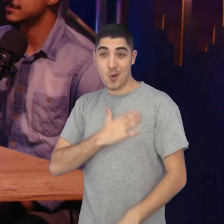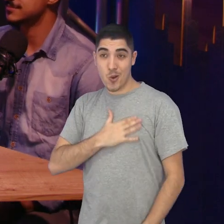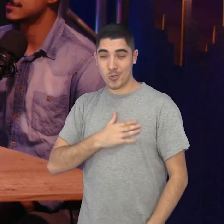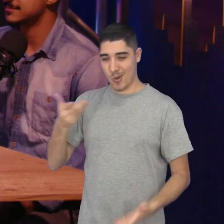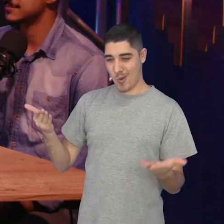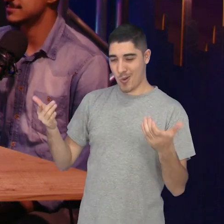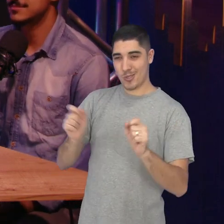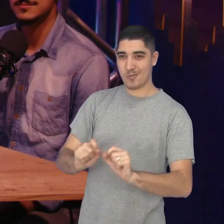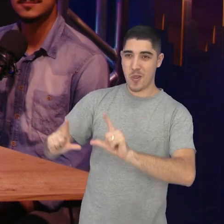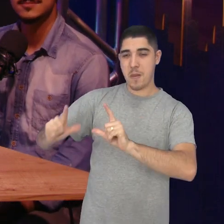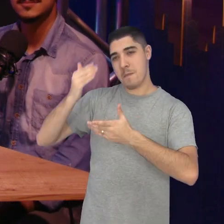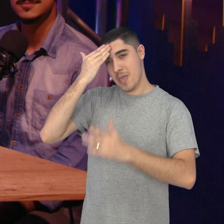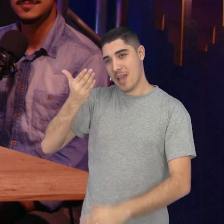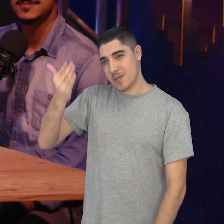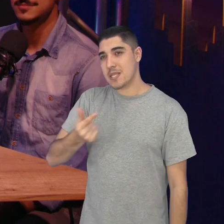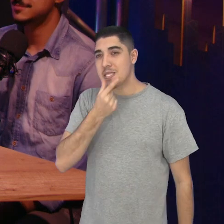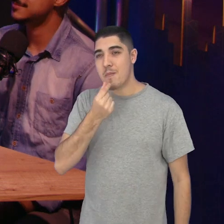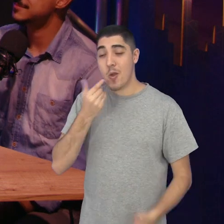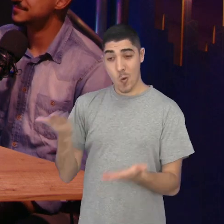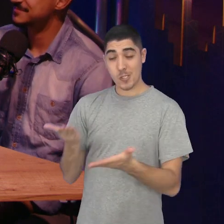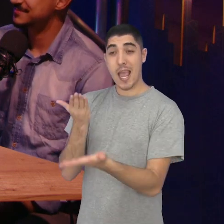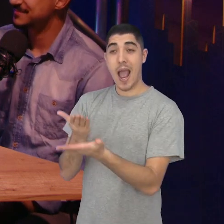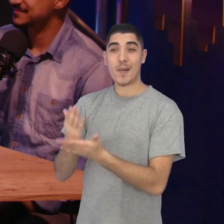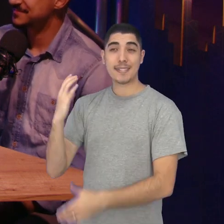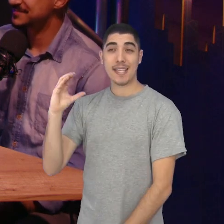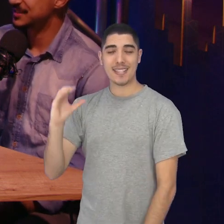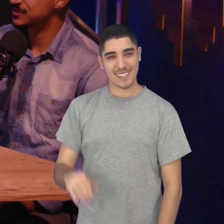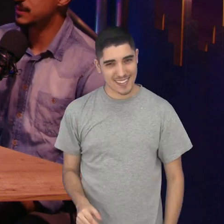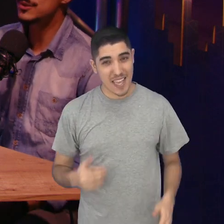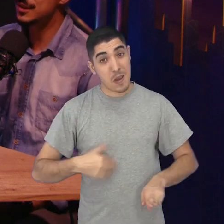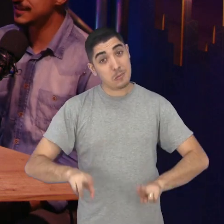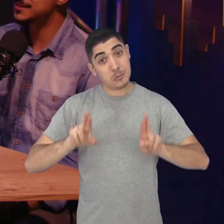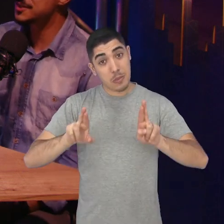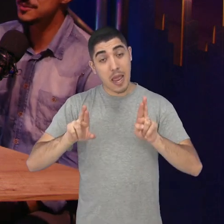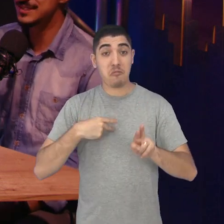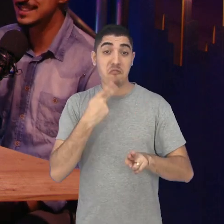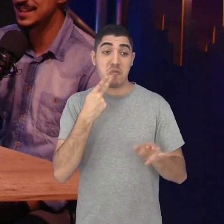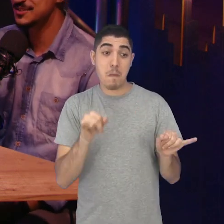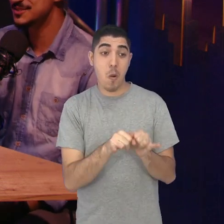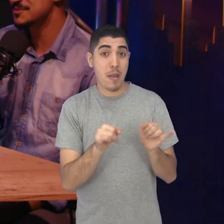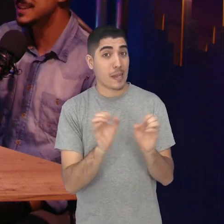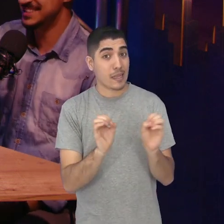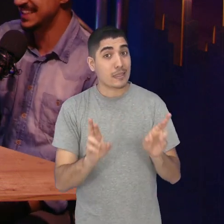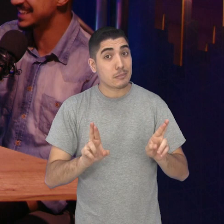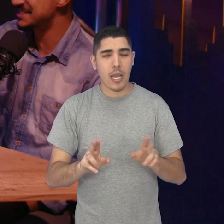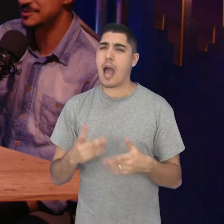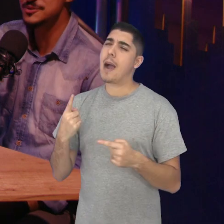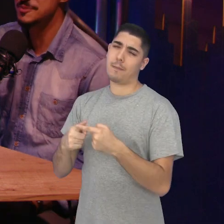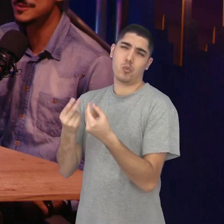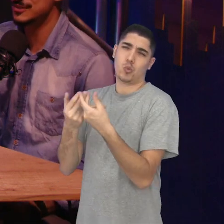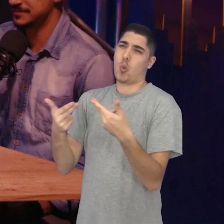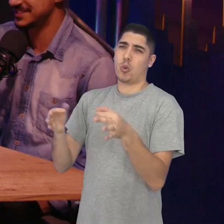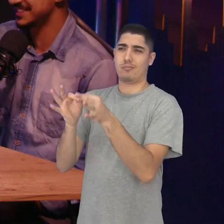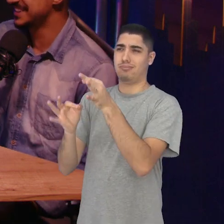que vocês tenham gostado, né, do programa de hoje. Samuel, muito obrigada pela aula de ciências. Eu espero que eu não tenha falado nenhuma asneira aqui. Ai,